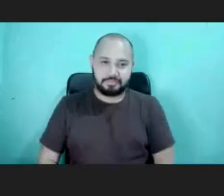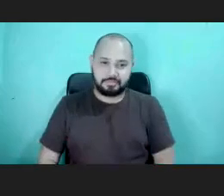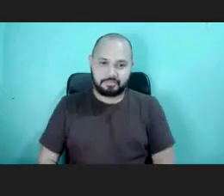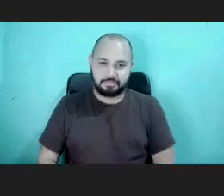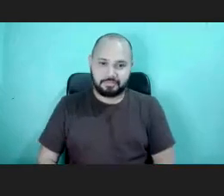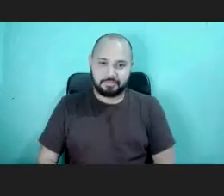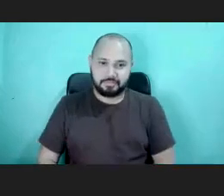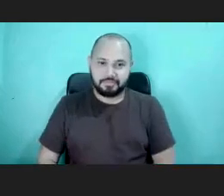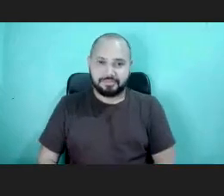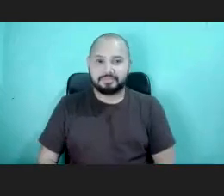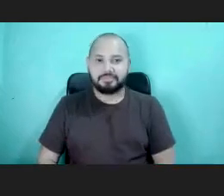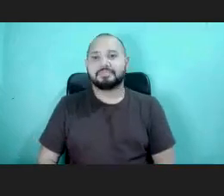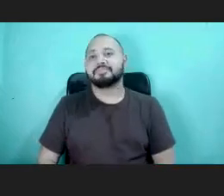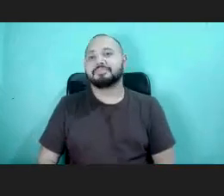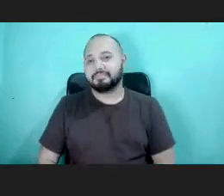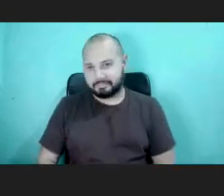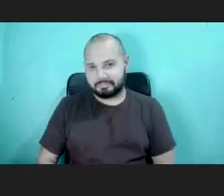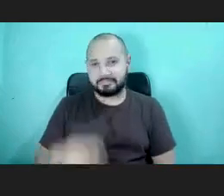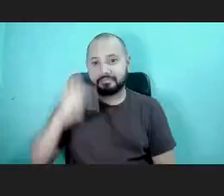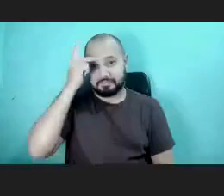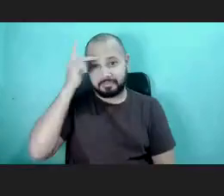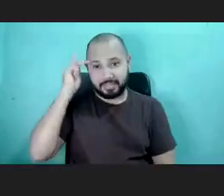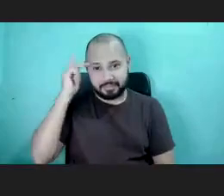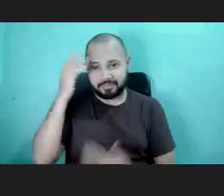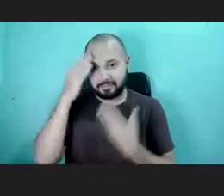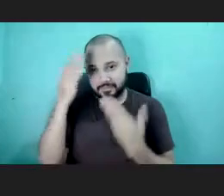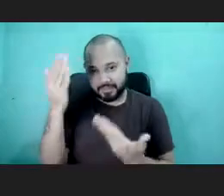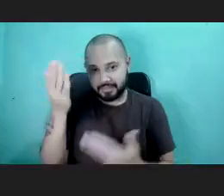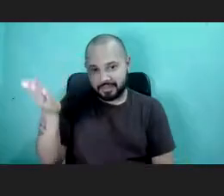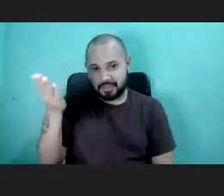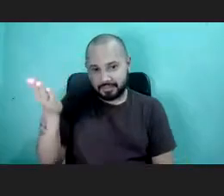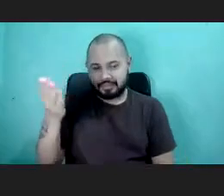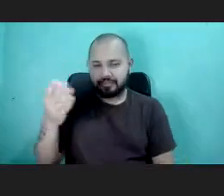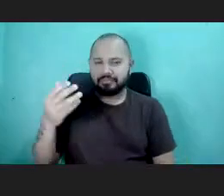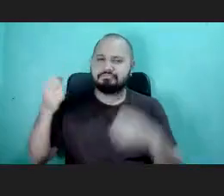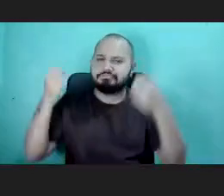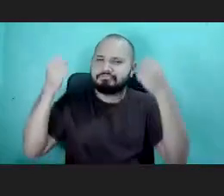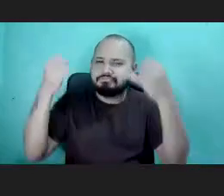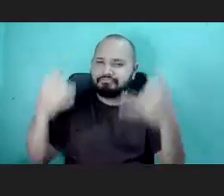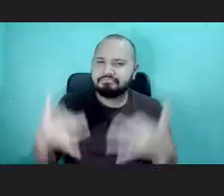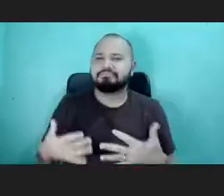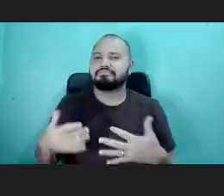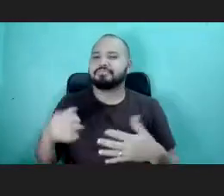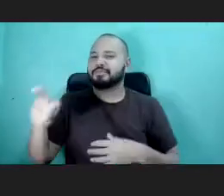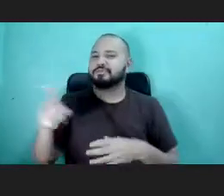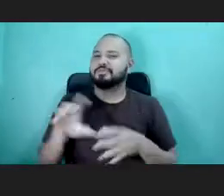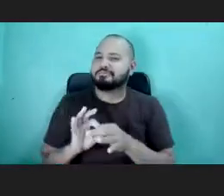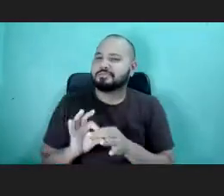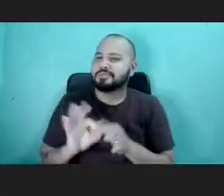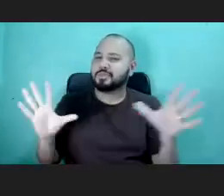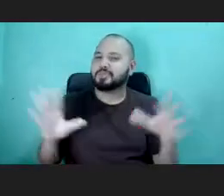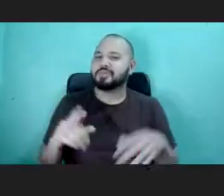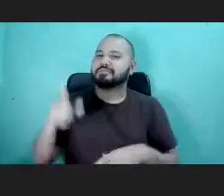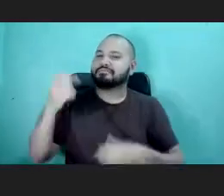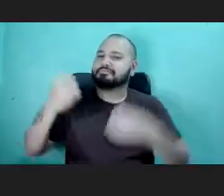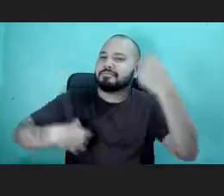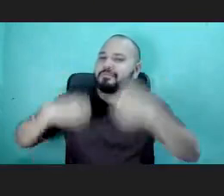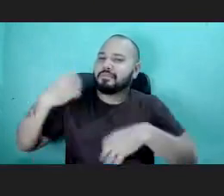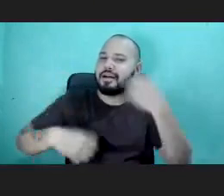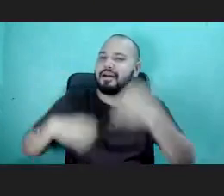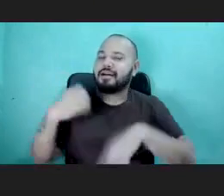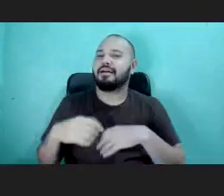Então é isso. Patrícia, nós agradecemos muitíssimo pela tua disponibilidade, pela tua fala,